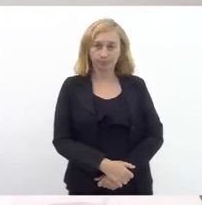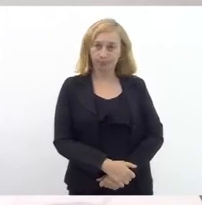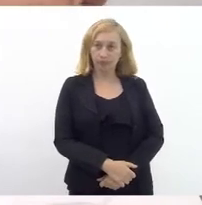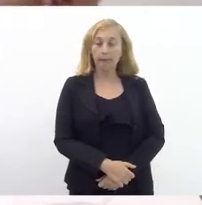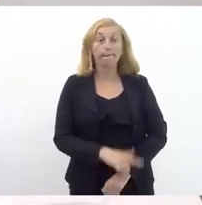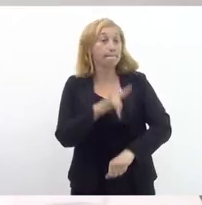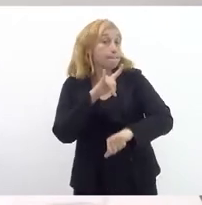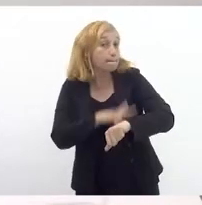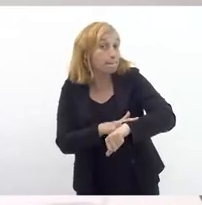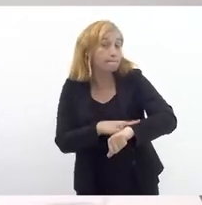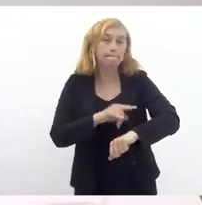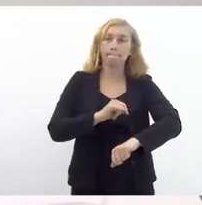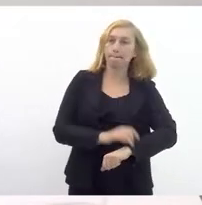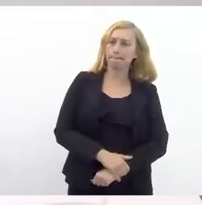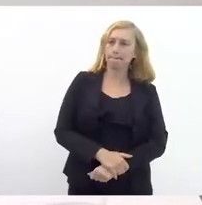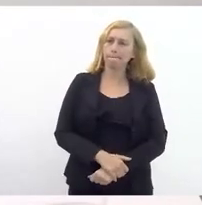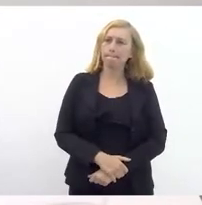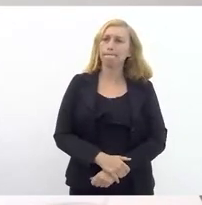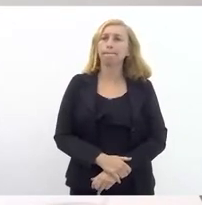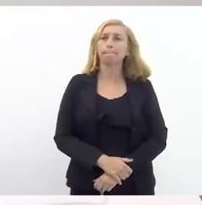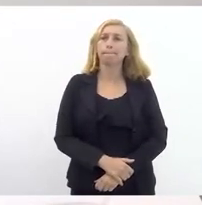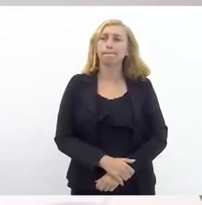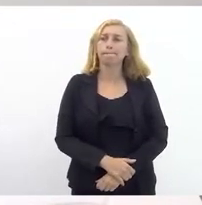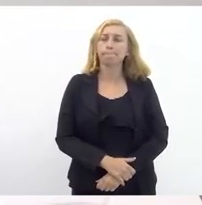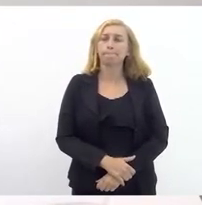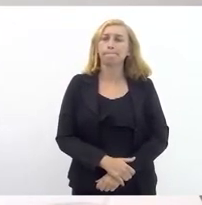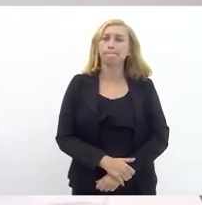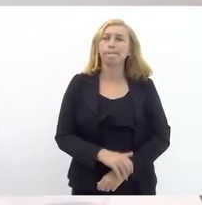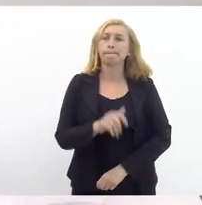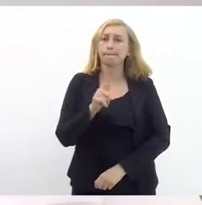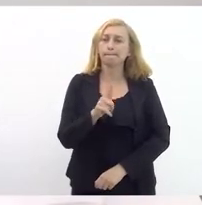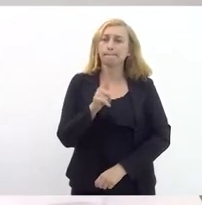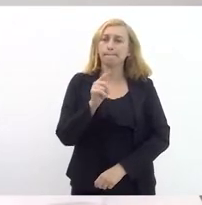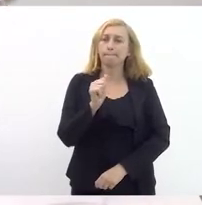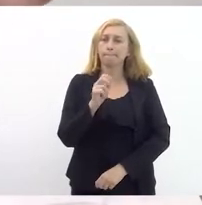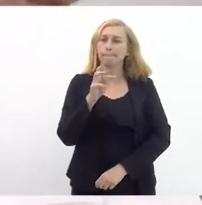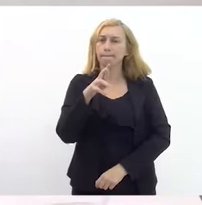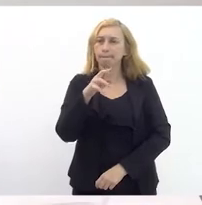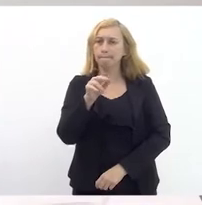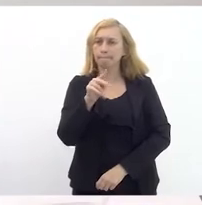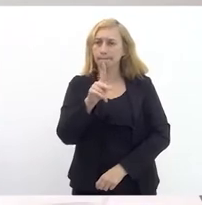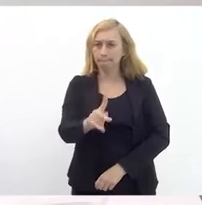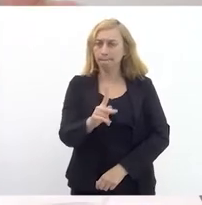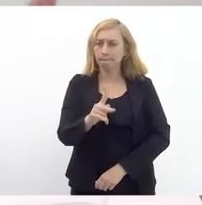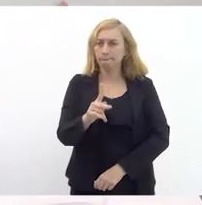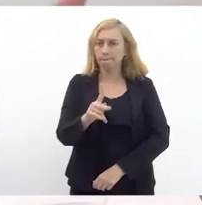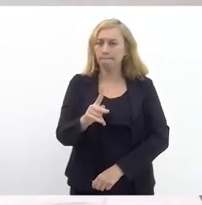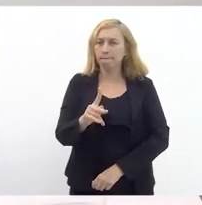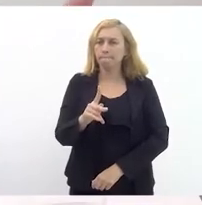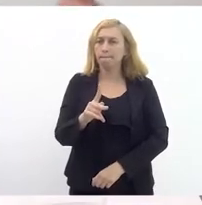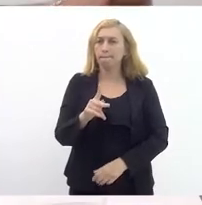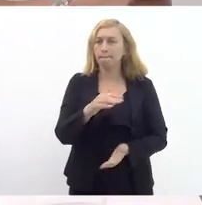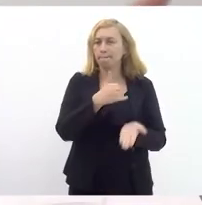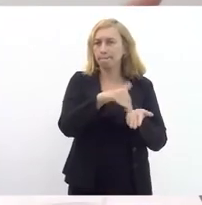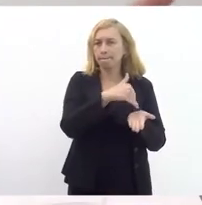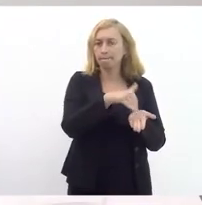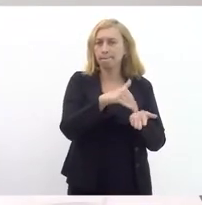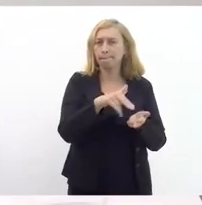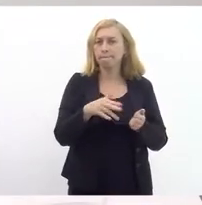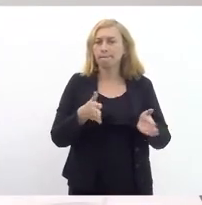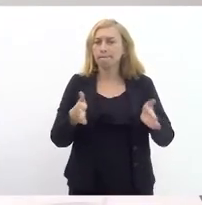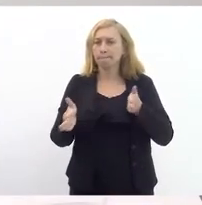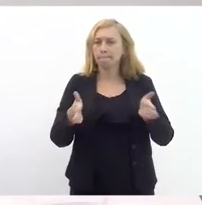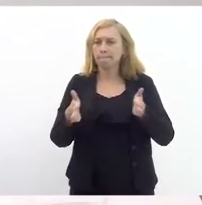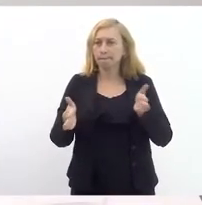De banheiro. Então, a Getransp e Secretaria. Por que que durante esses